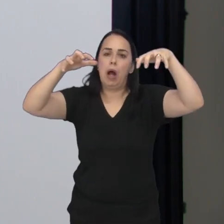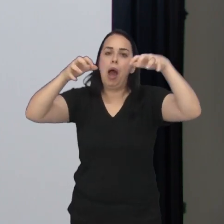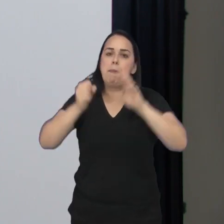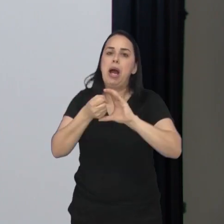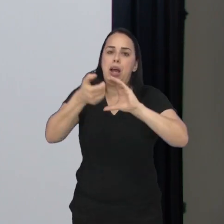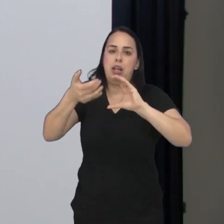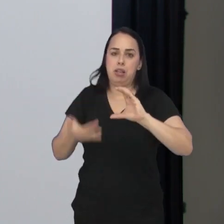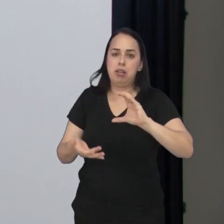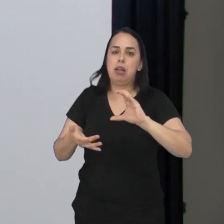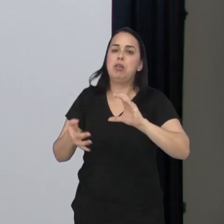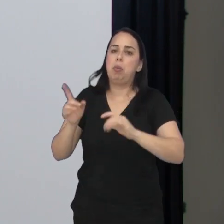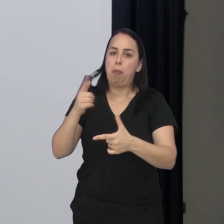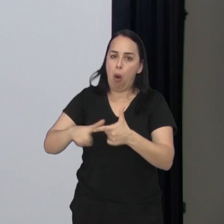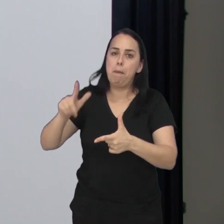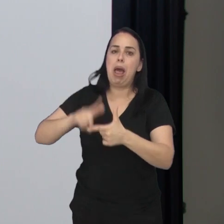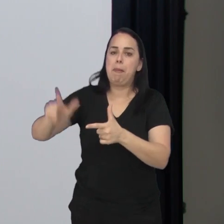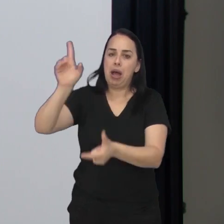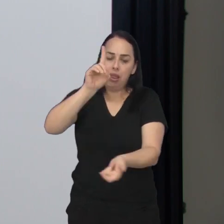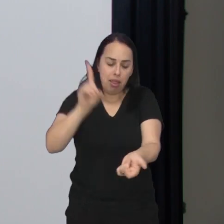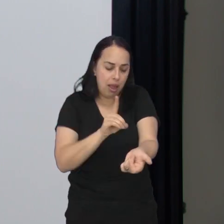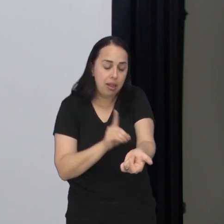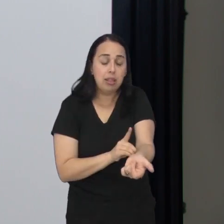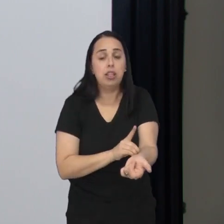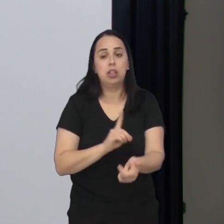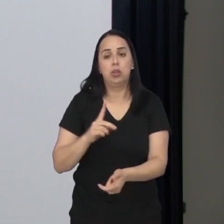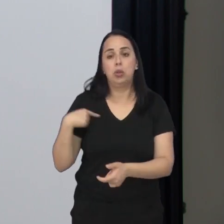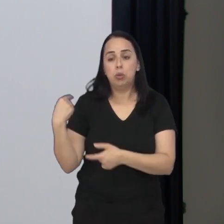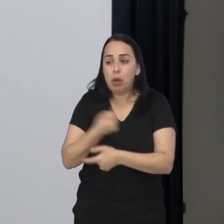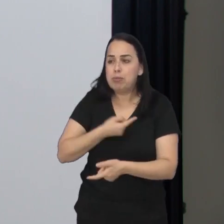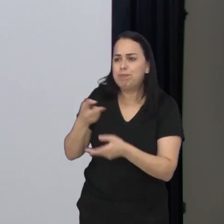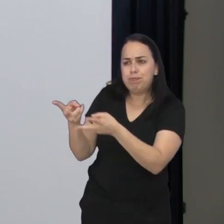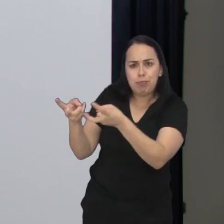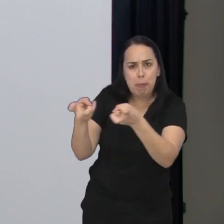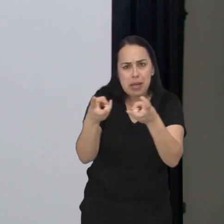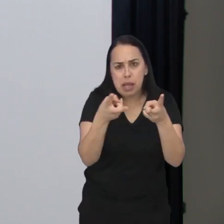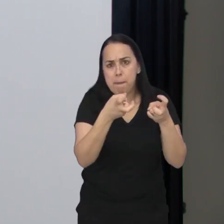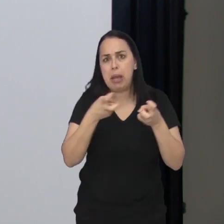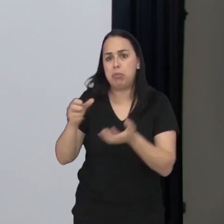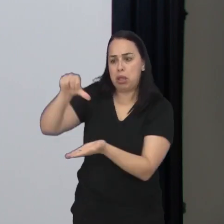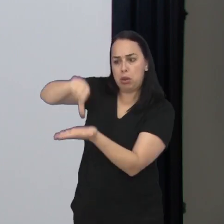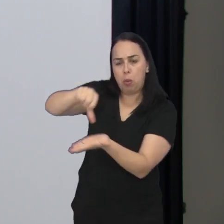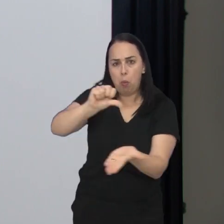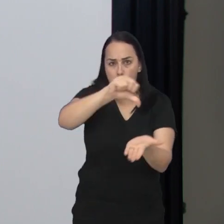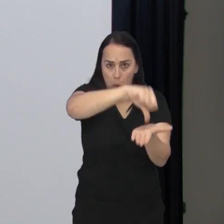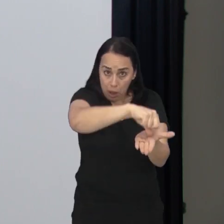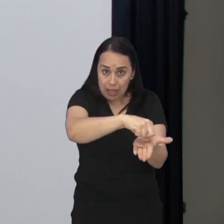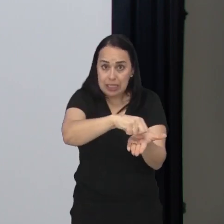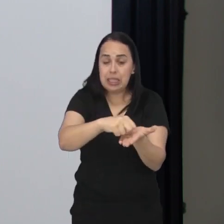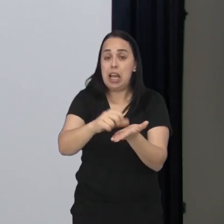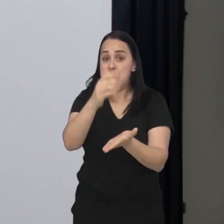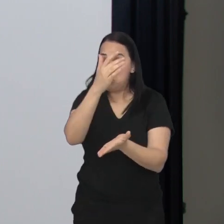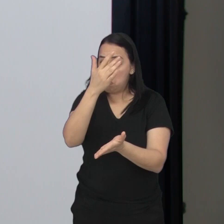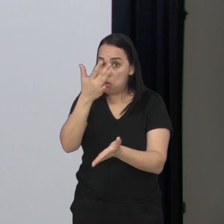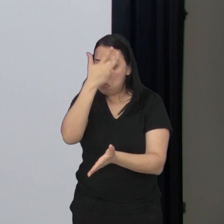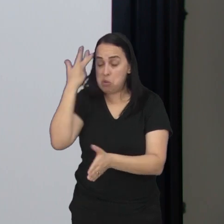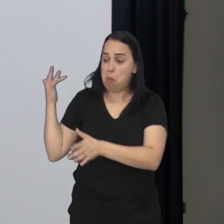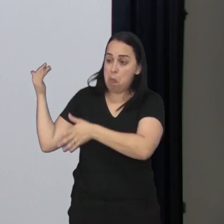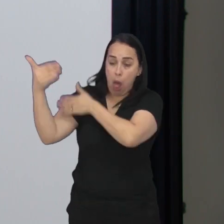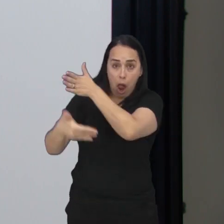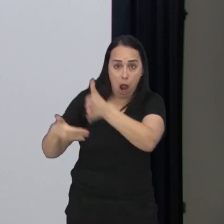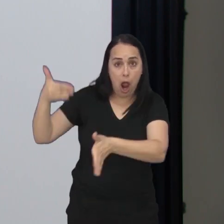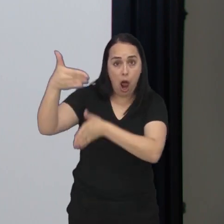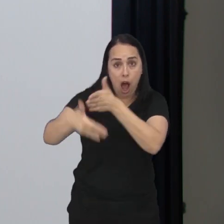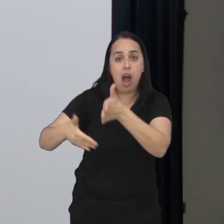da chuva aí traz novamente o problema da dengue. Nós temos notado isso nos prontos atendimentos que nós trabalhamos,